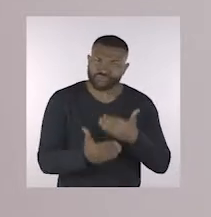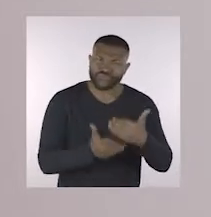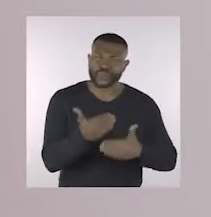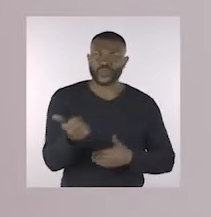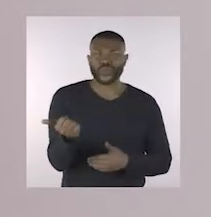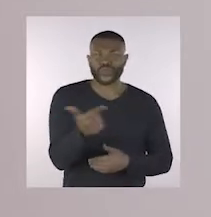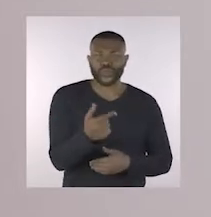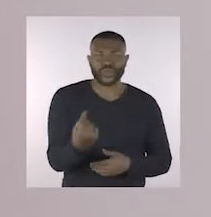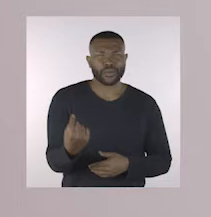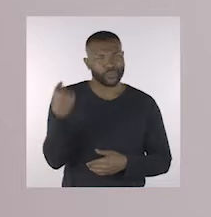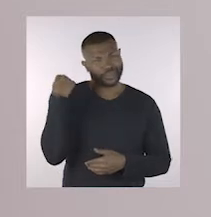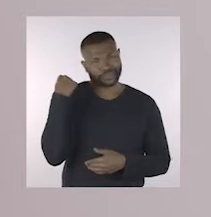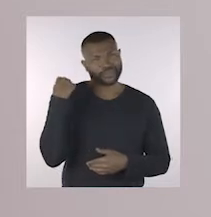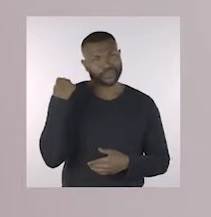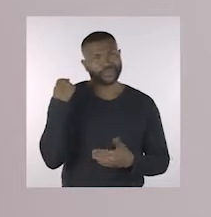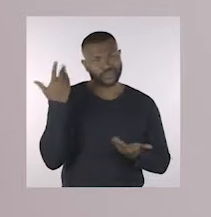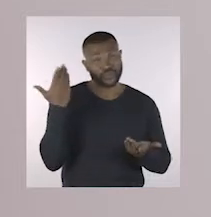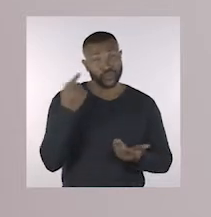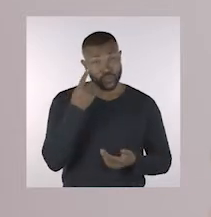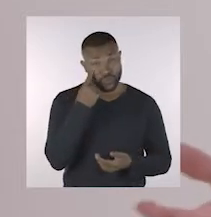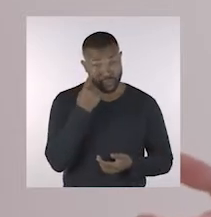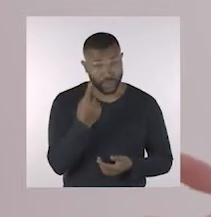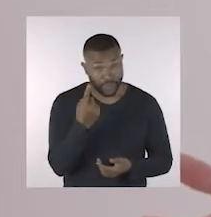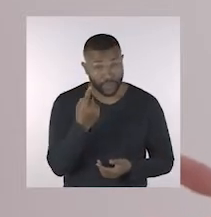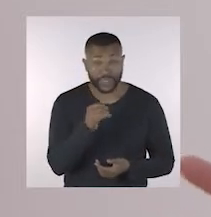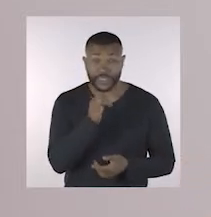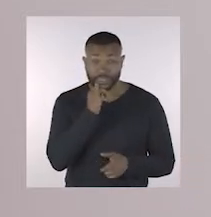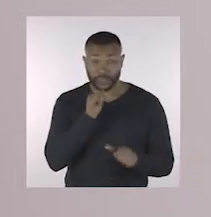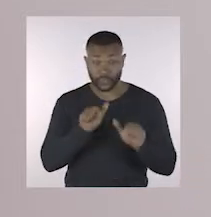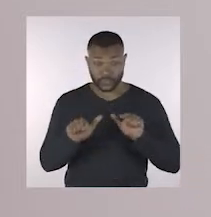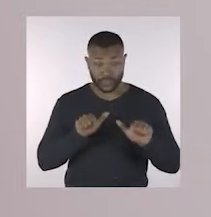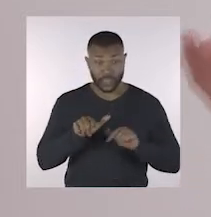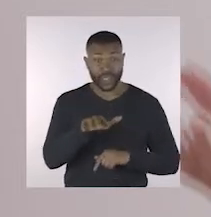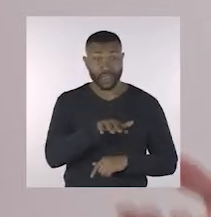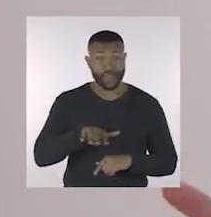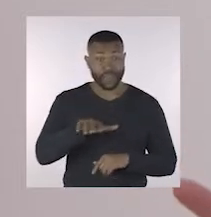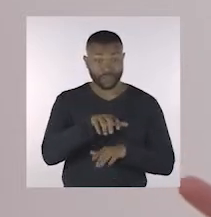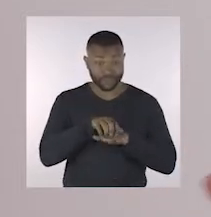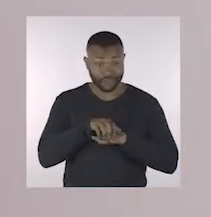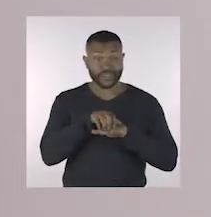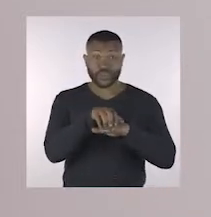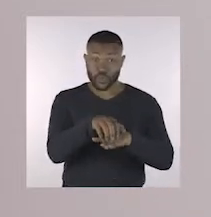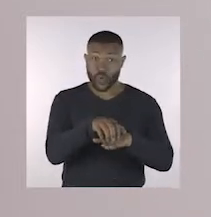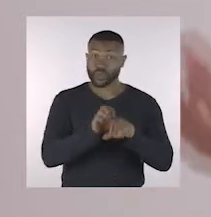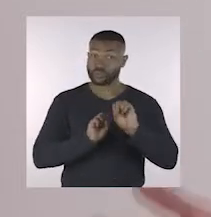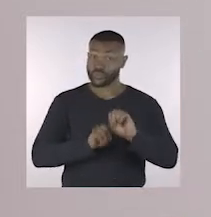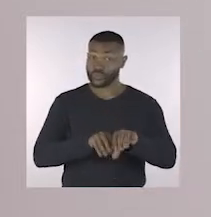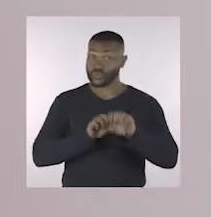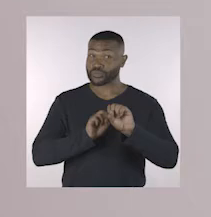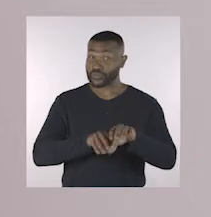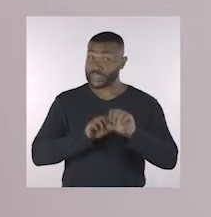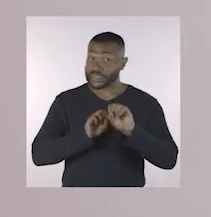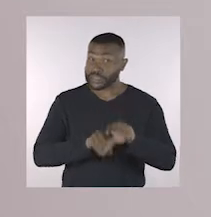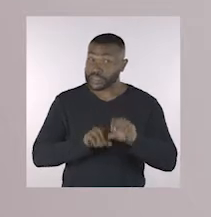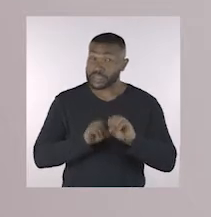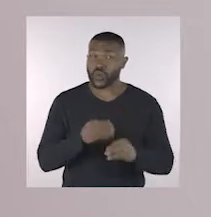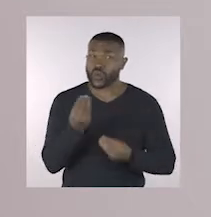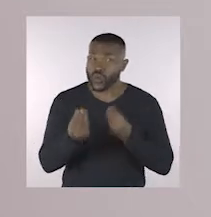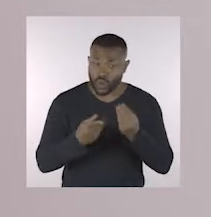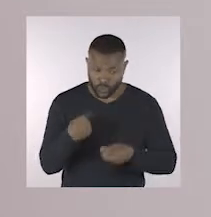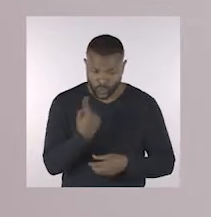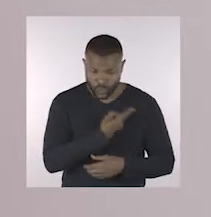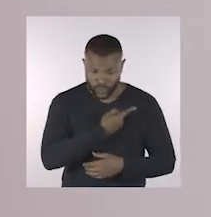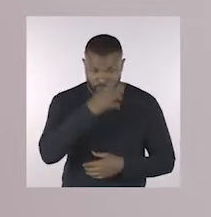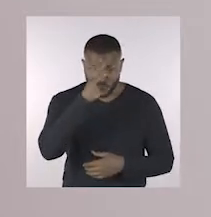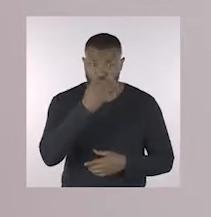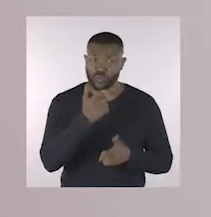de avanço do que em outros momentos mas veja só o trabalho na área do transporte da educação o